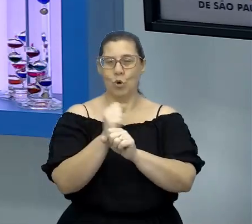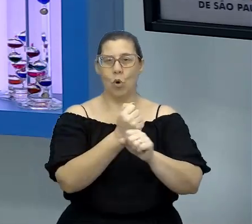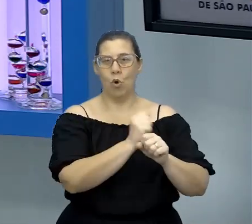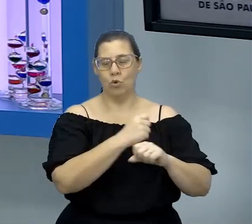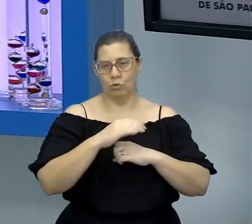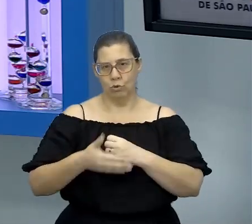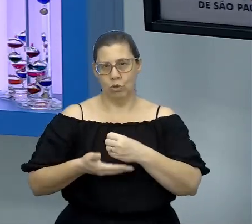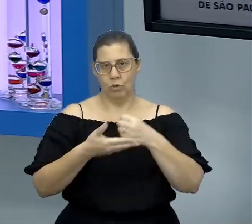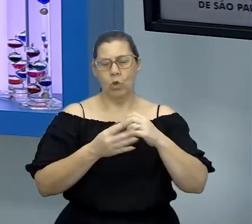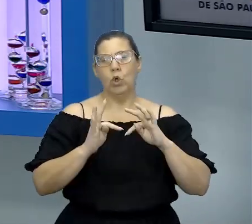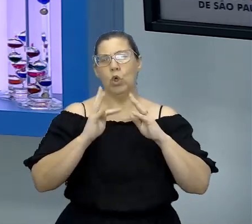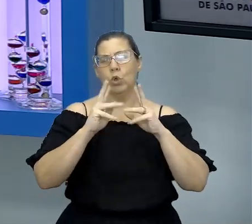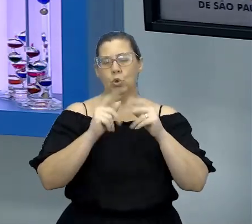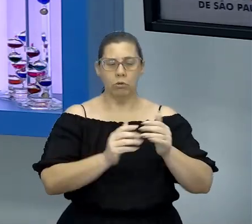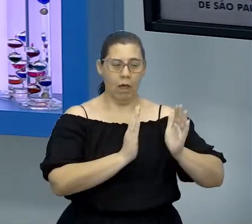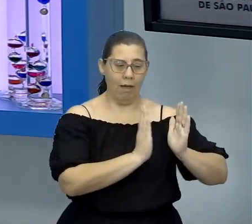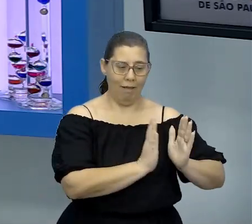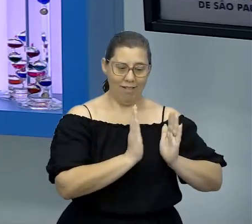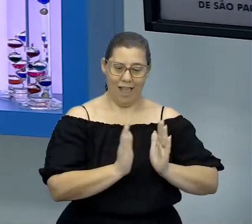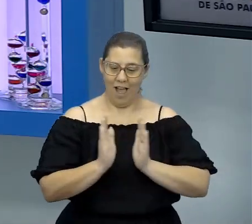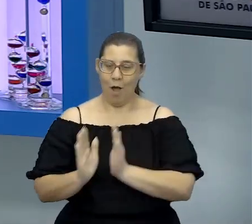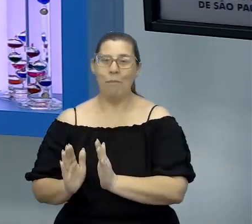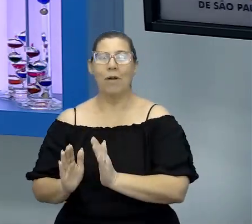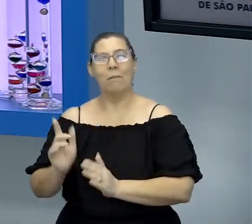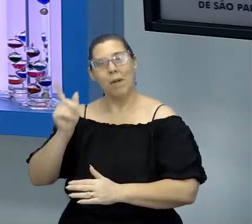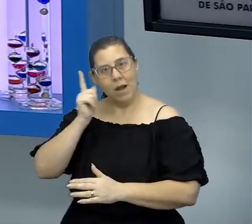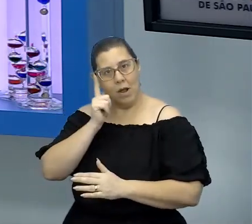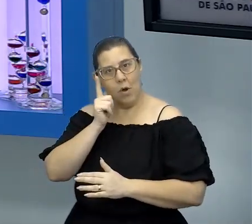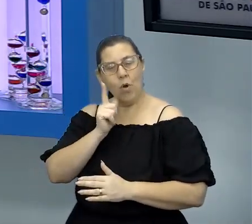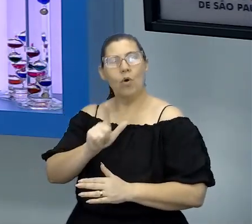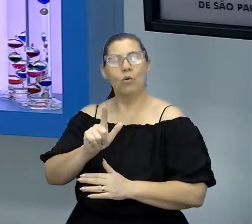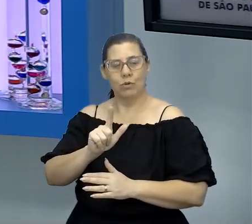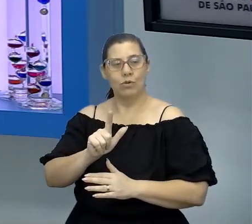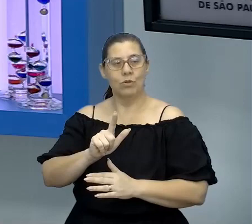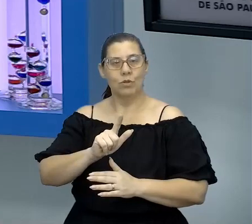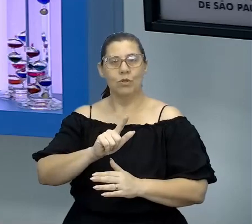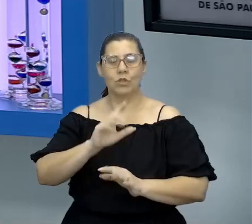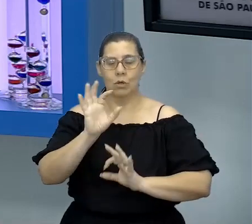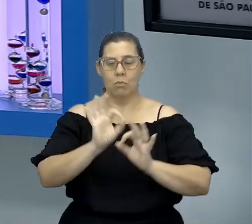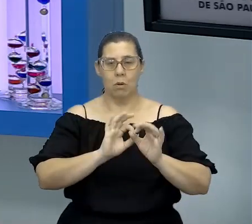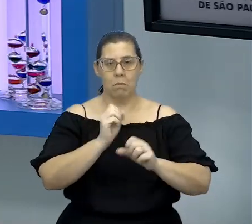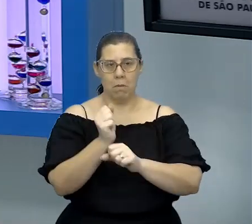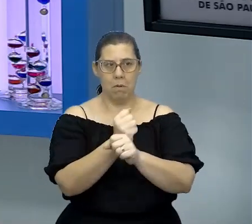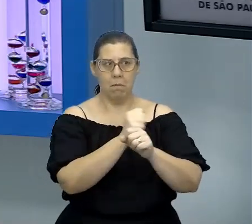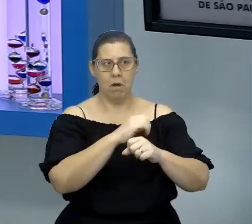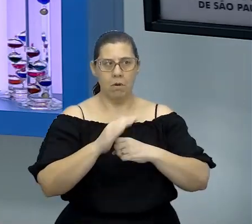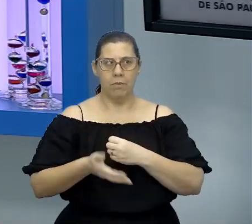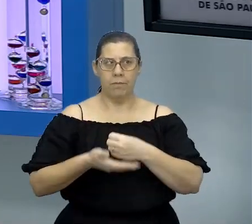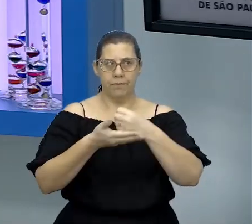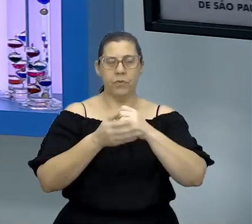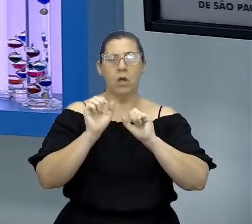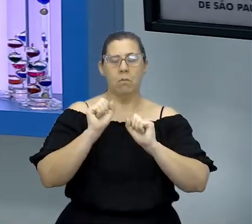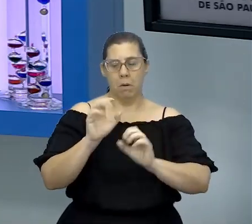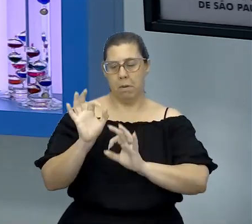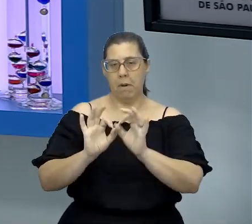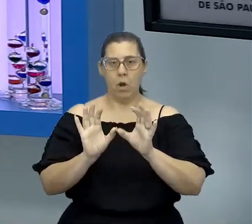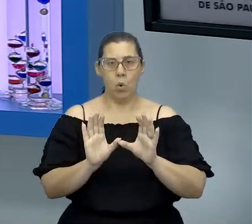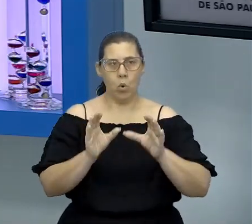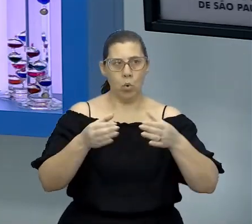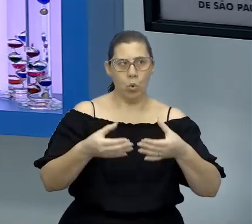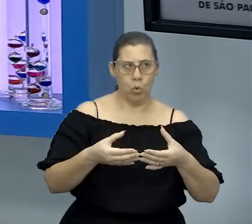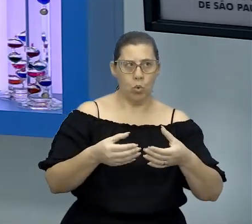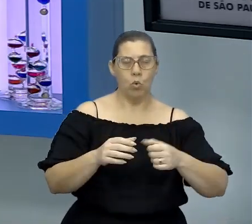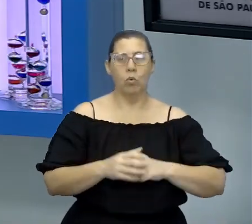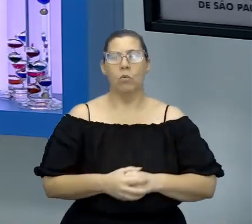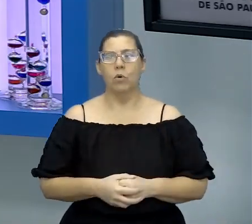que devem ser seguidos para alcançar essa construção sustentável. Então, você pode armar grupos, né,